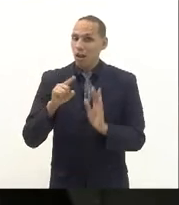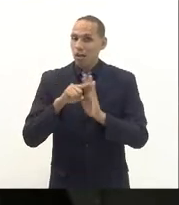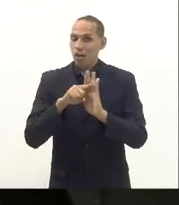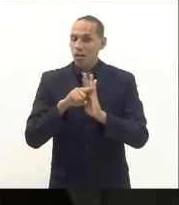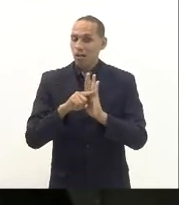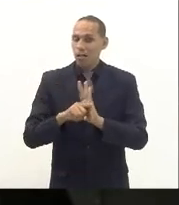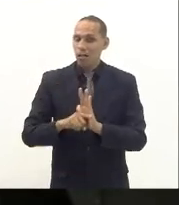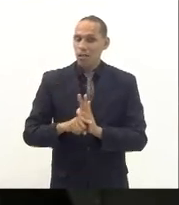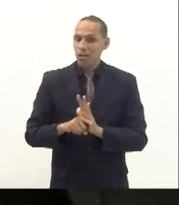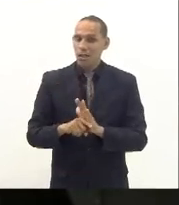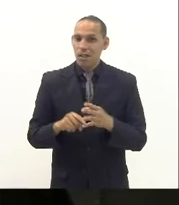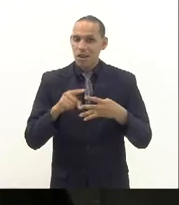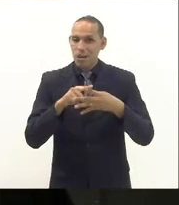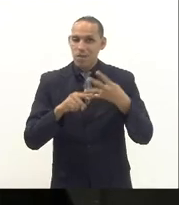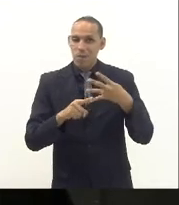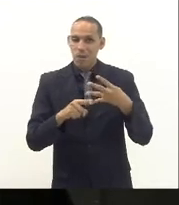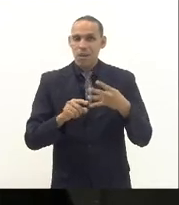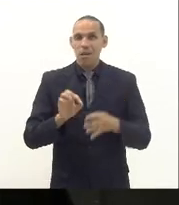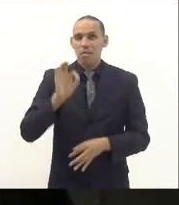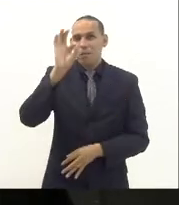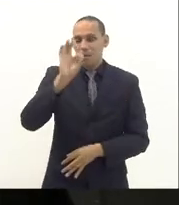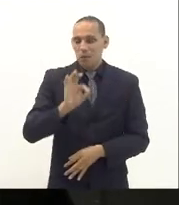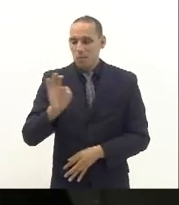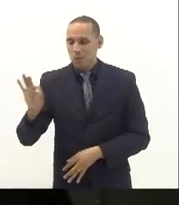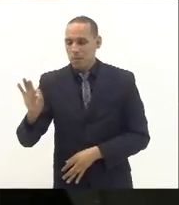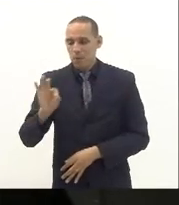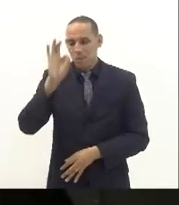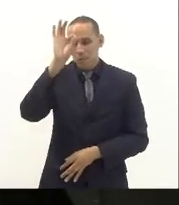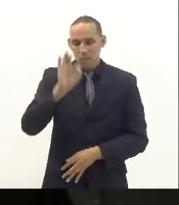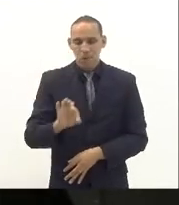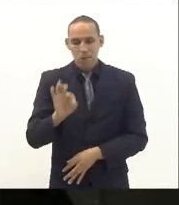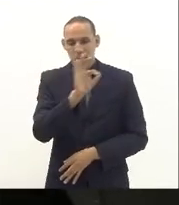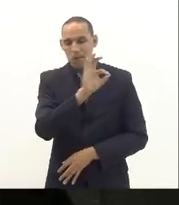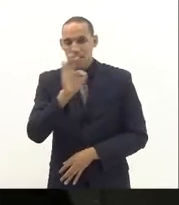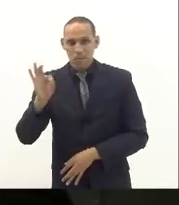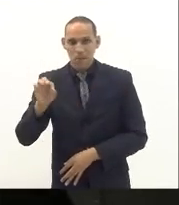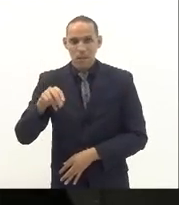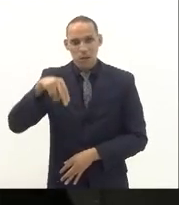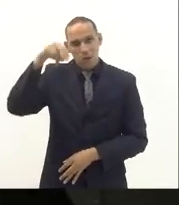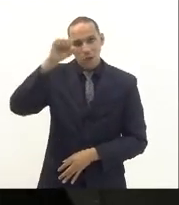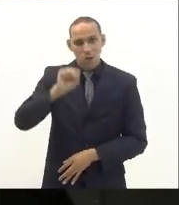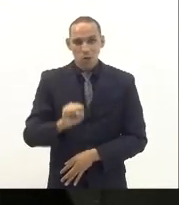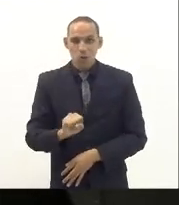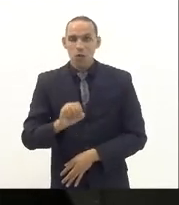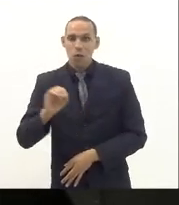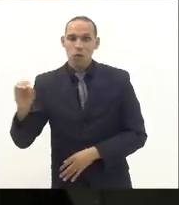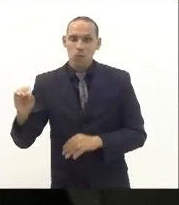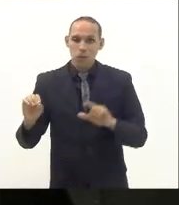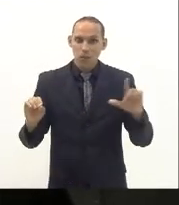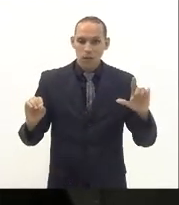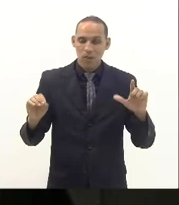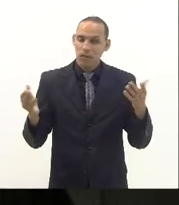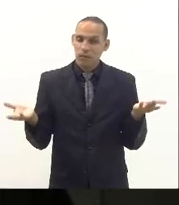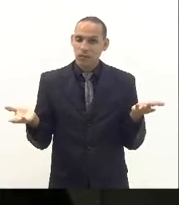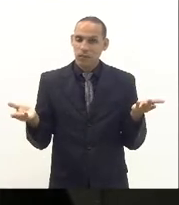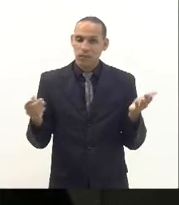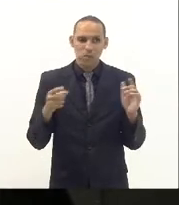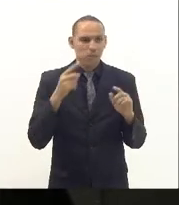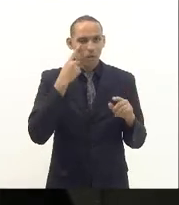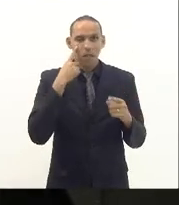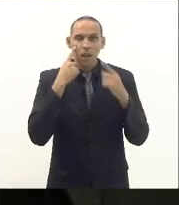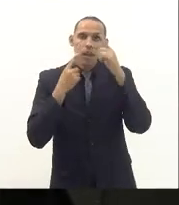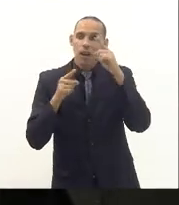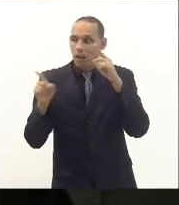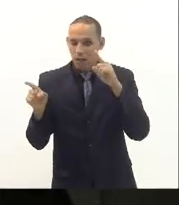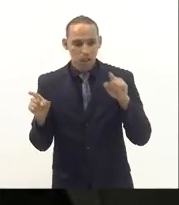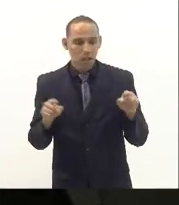os quatro pontos para cardiais da nossa cidade do Rio de Janeiro onde está o norte antes da o sul antes da Oeste